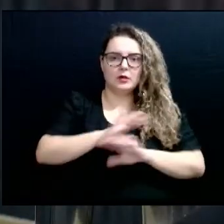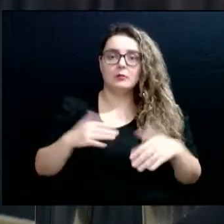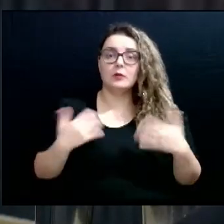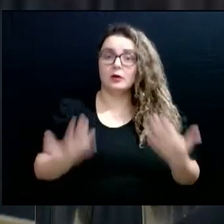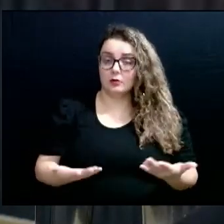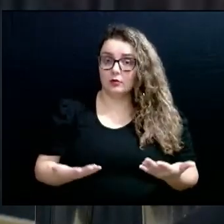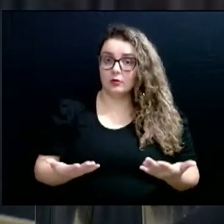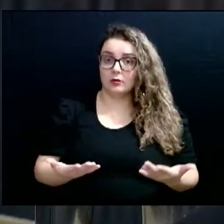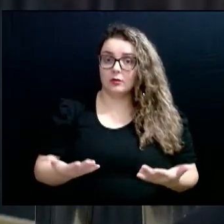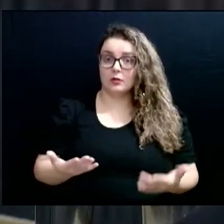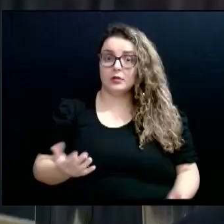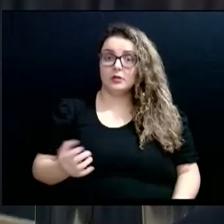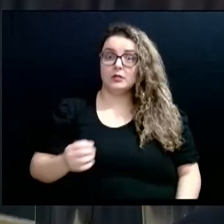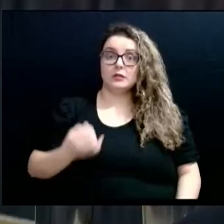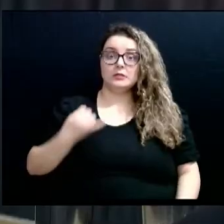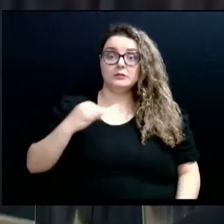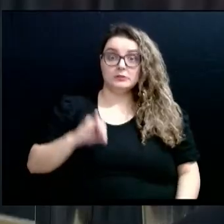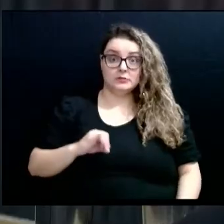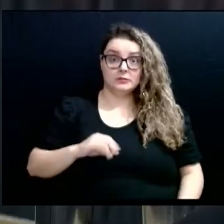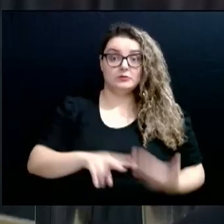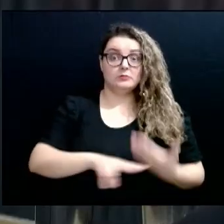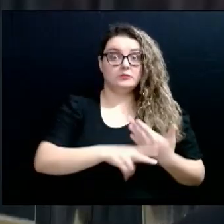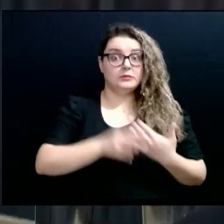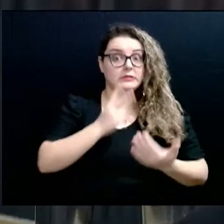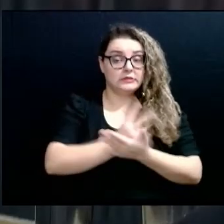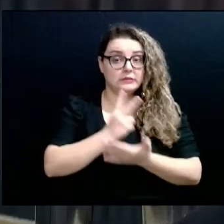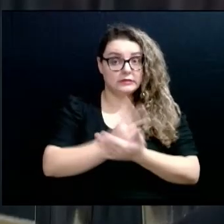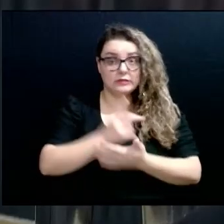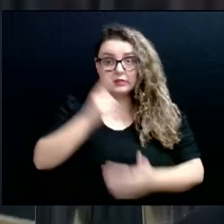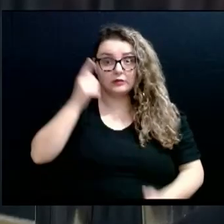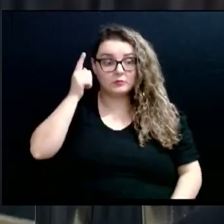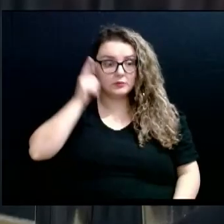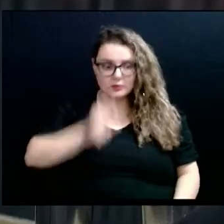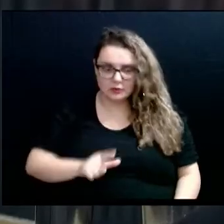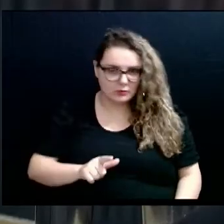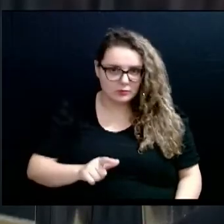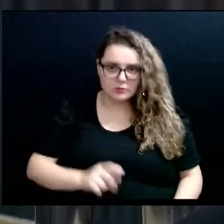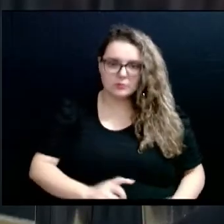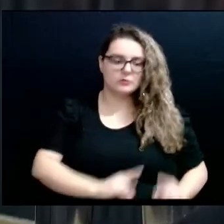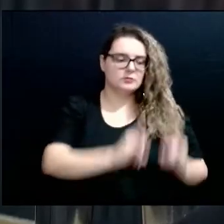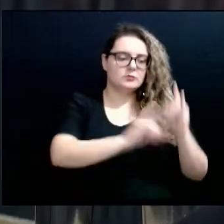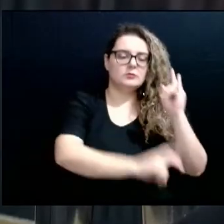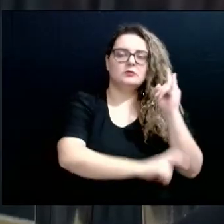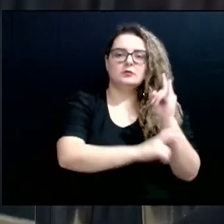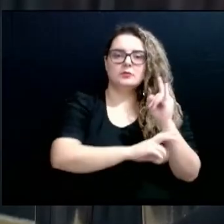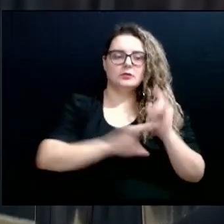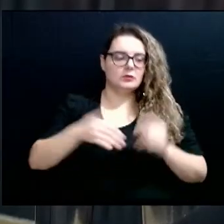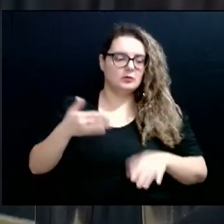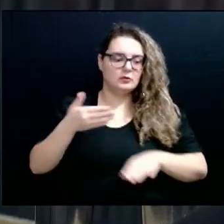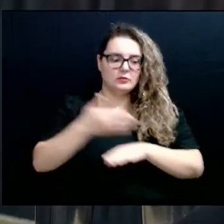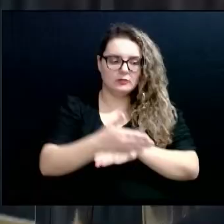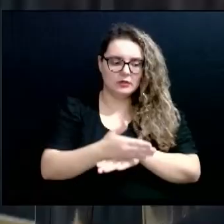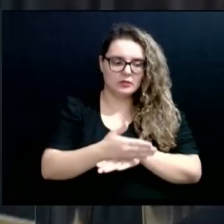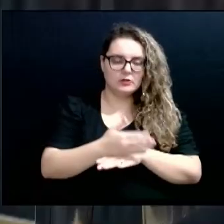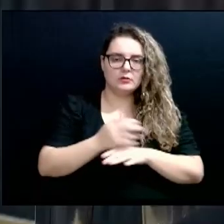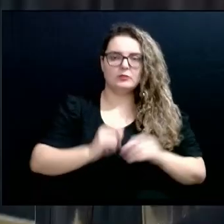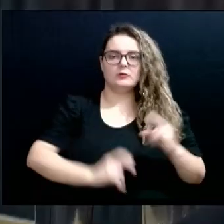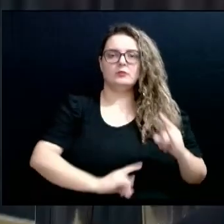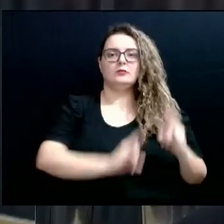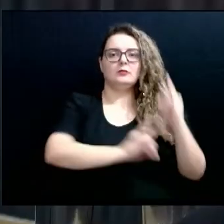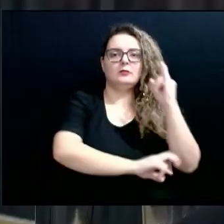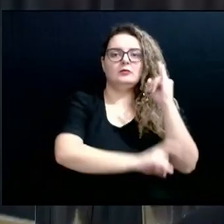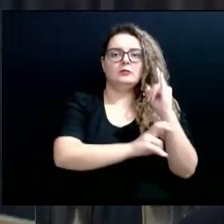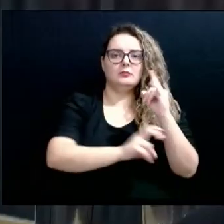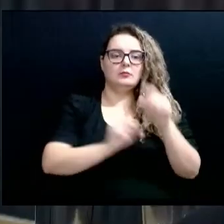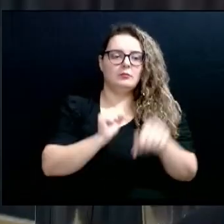isso vira algo recorrente e ela não consegue mais, e ela, a hora que vai entrar no elevador, para, chora, trava,